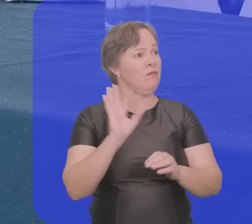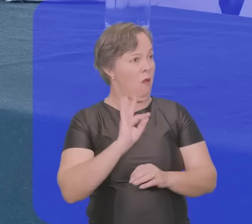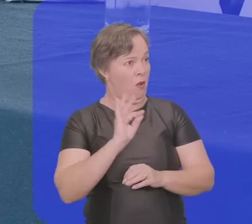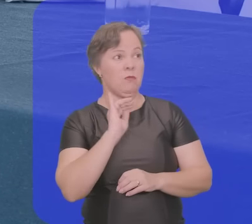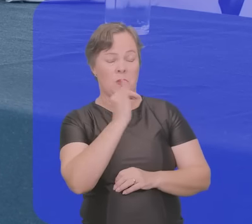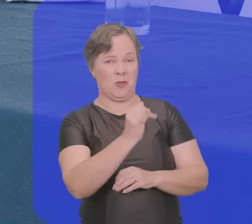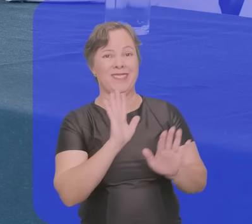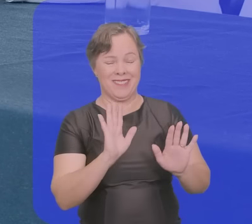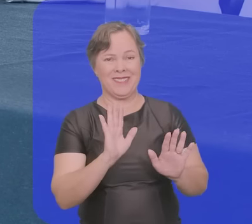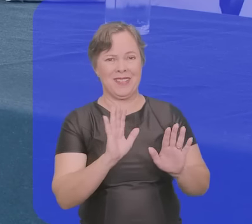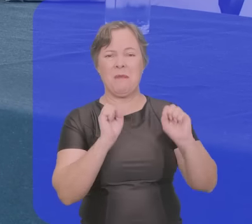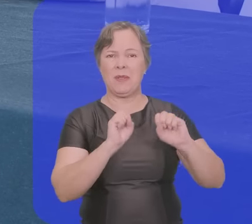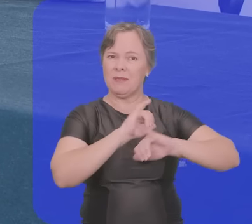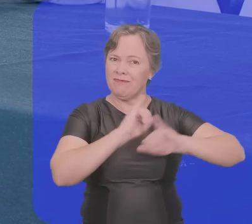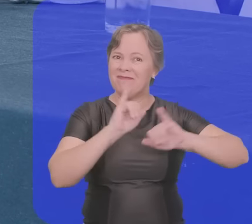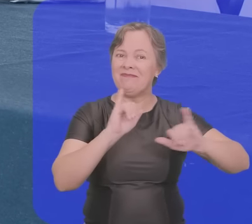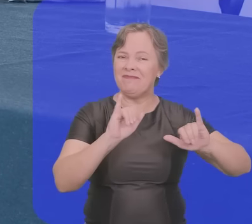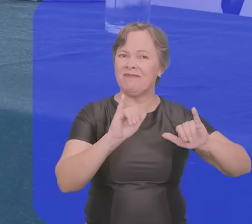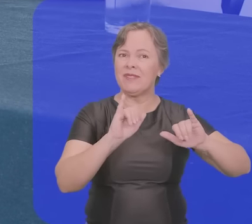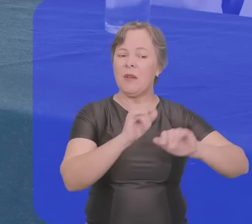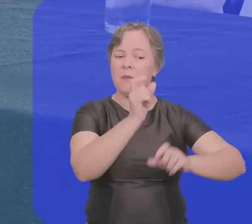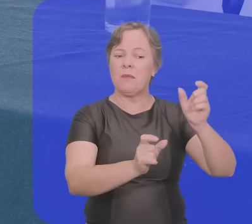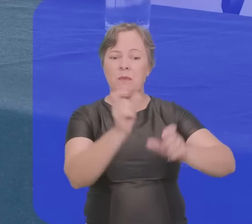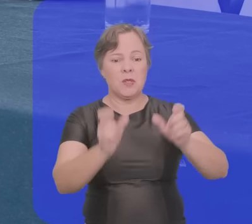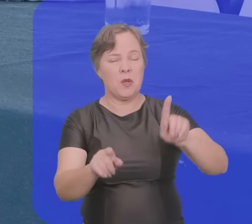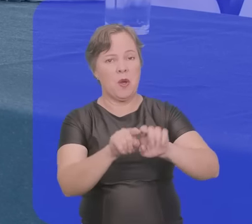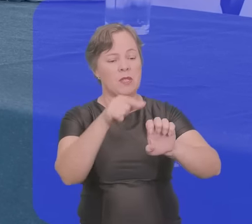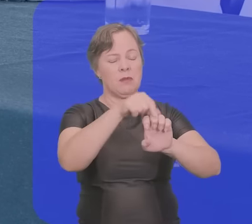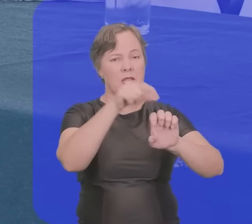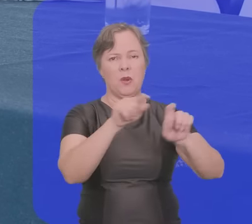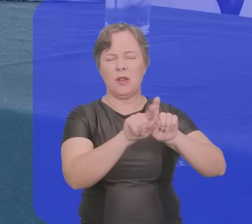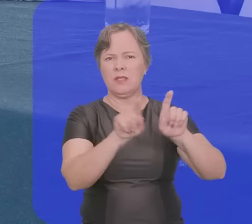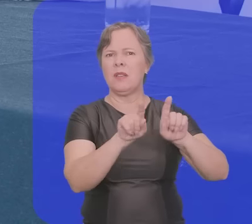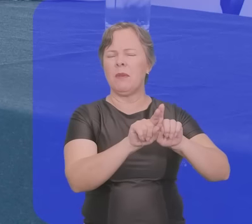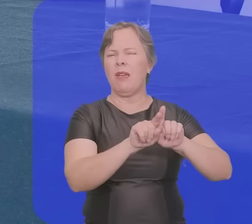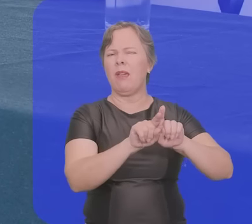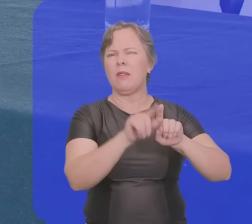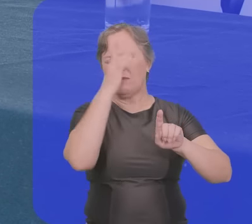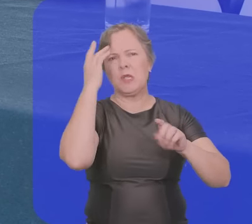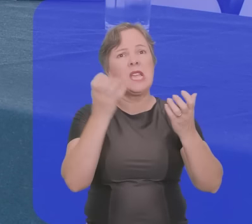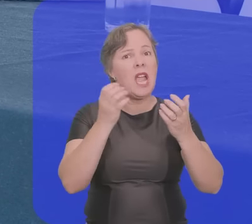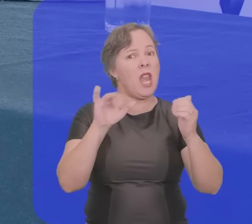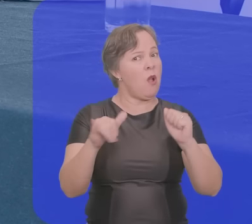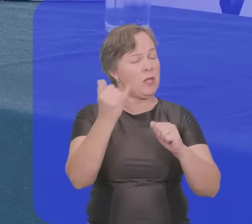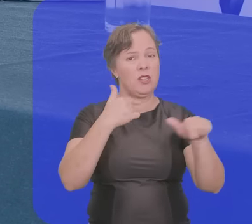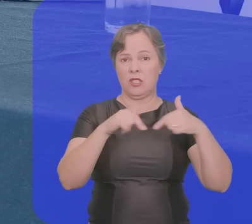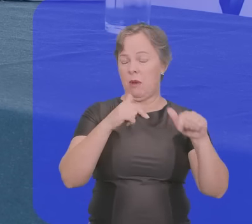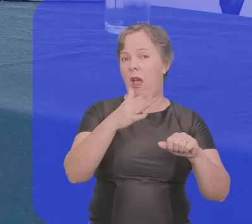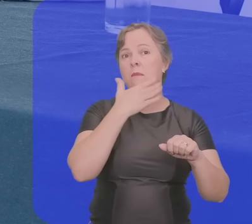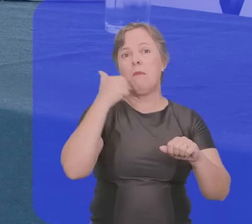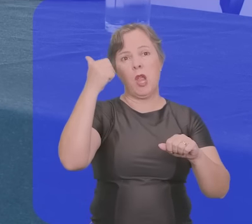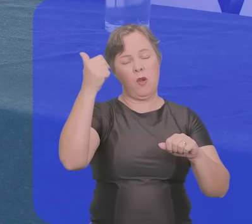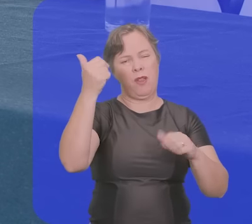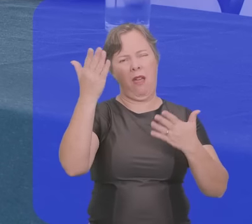que a gente pode dar tanto para o empreendedor, para as pessoas também que estão buscando oportunidade e até melhorar a análise,